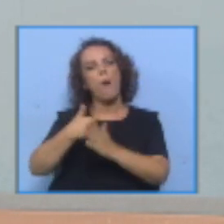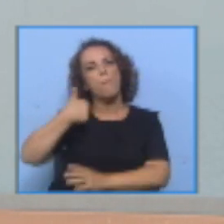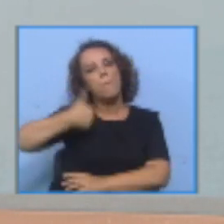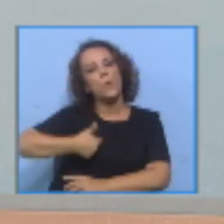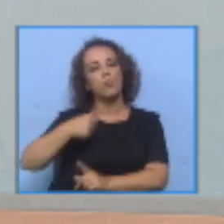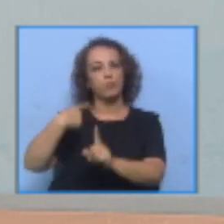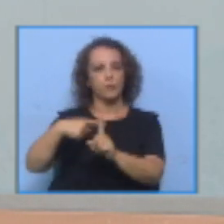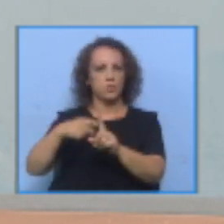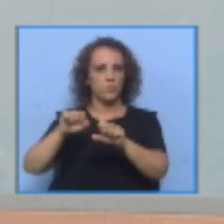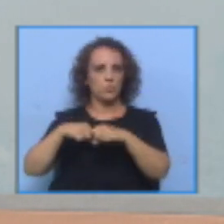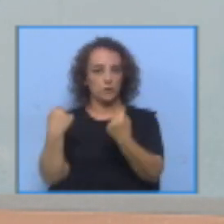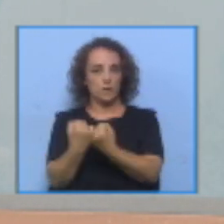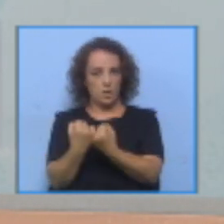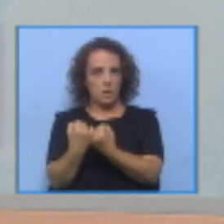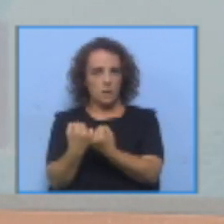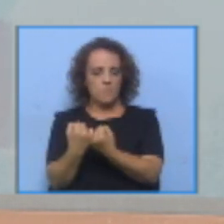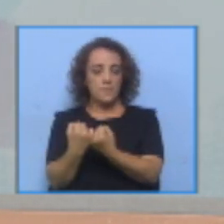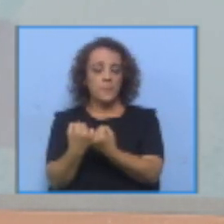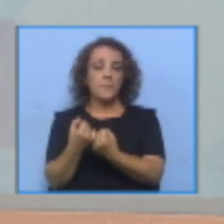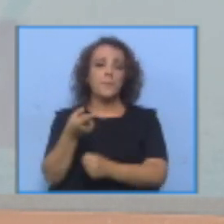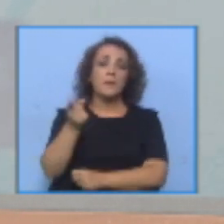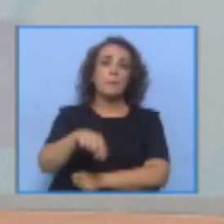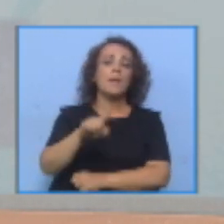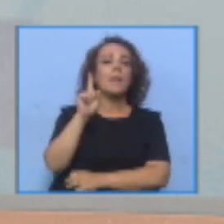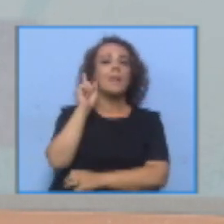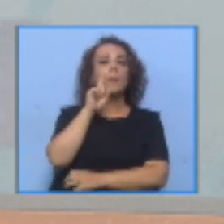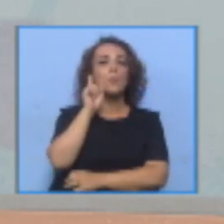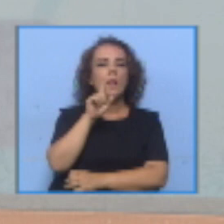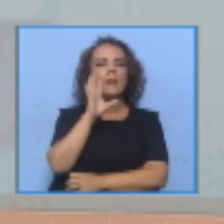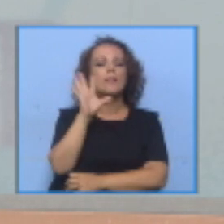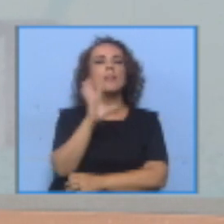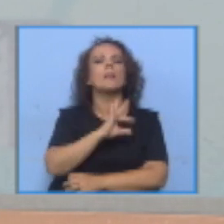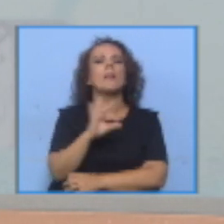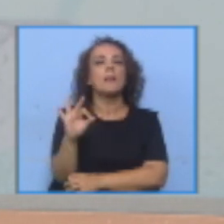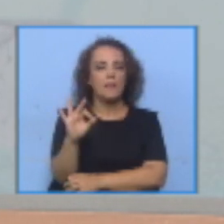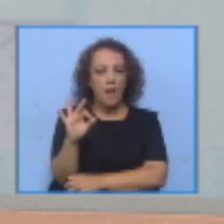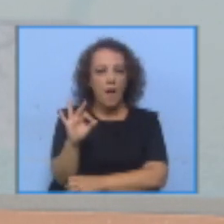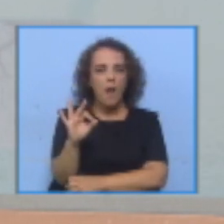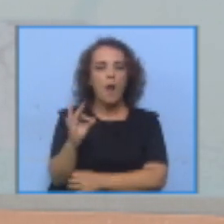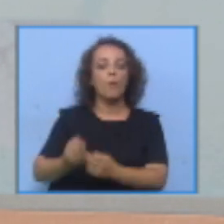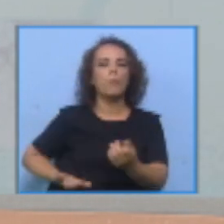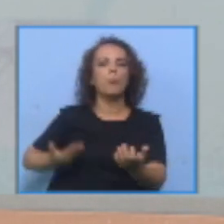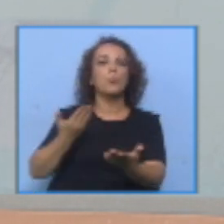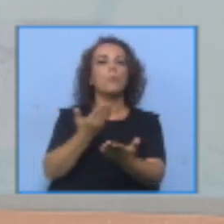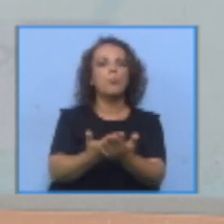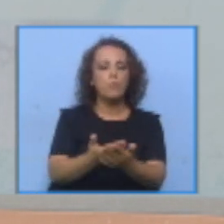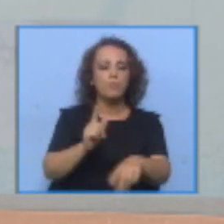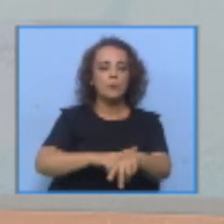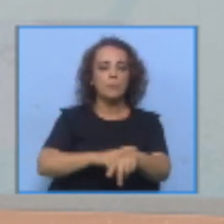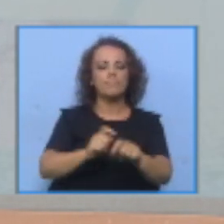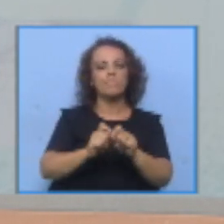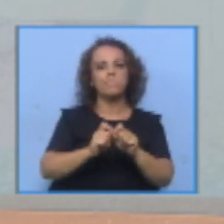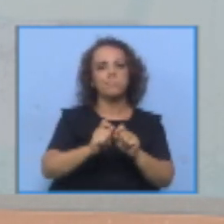sociedade, e a importância de tentar encontrar propostas a longo prazo,